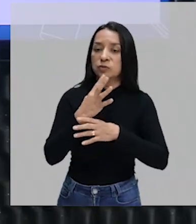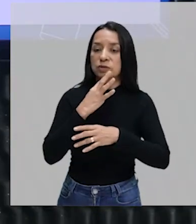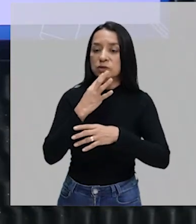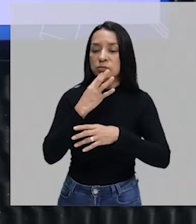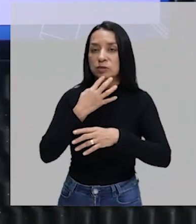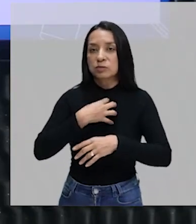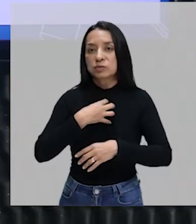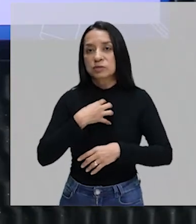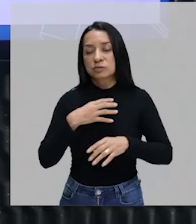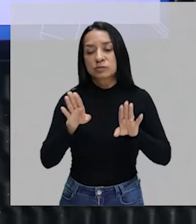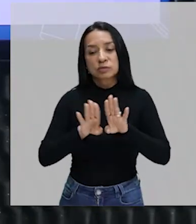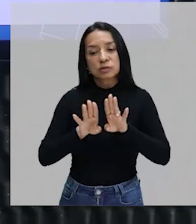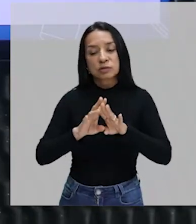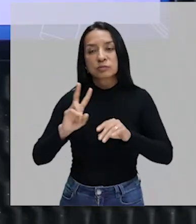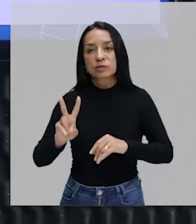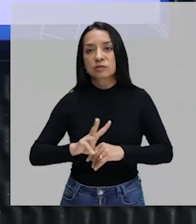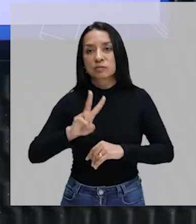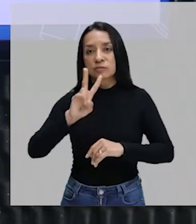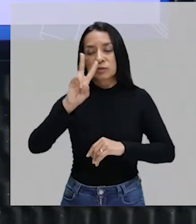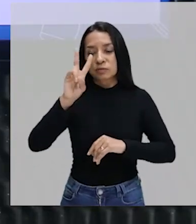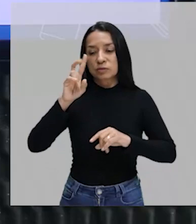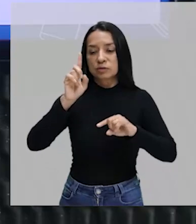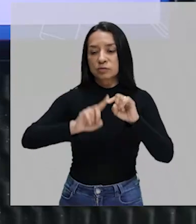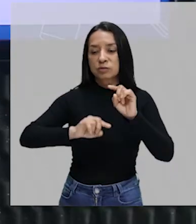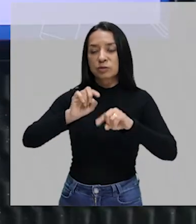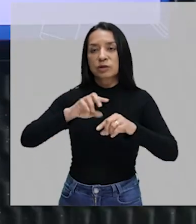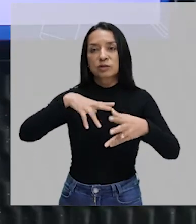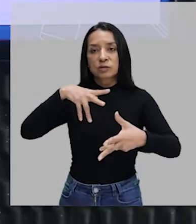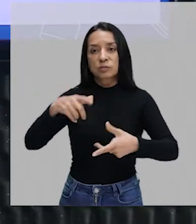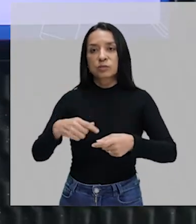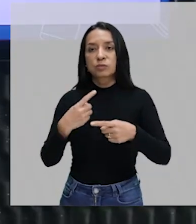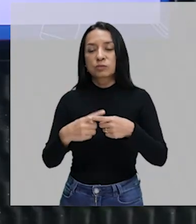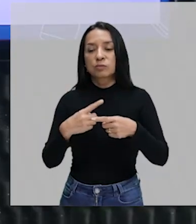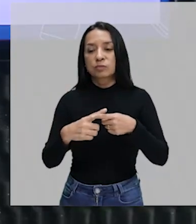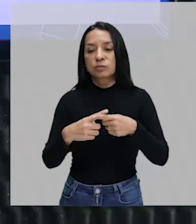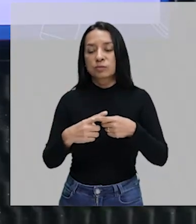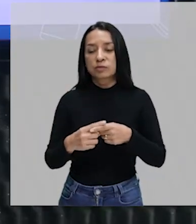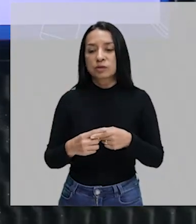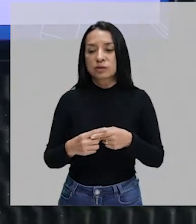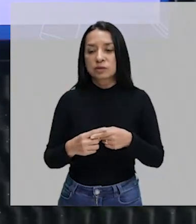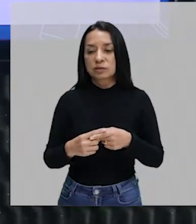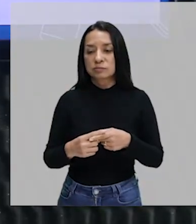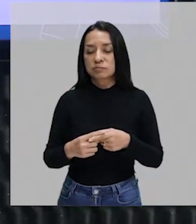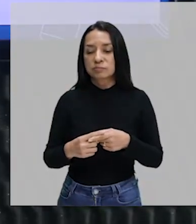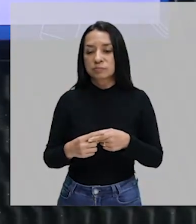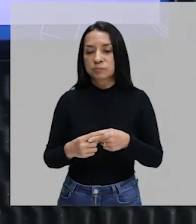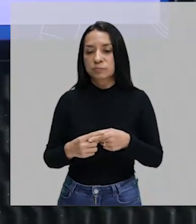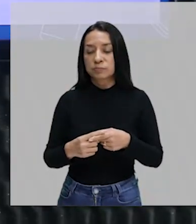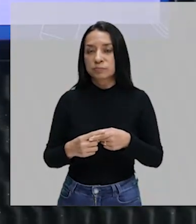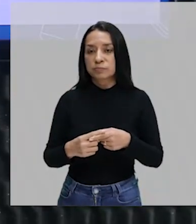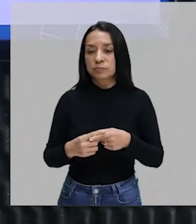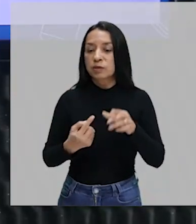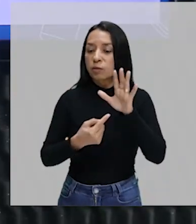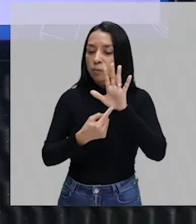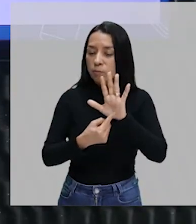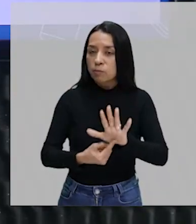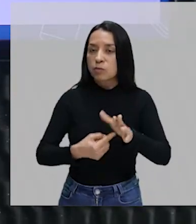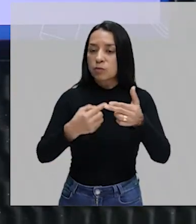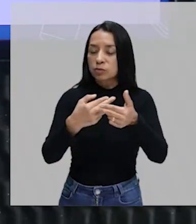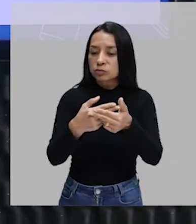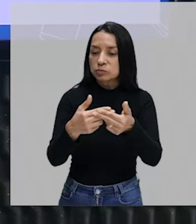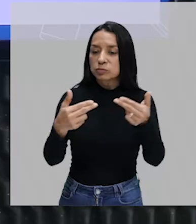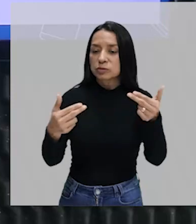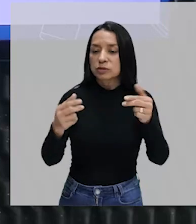muito valor aos objetos e ao mundo, porque eles fornecem o material que serve